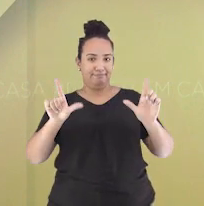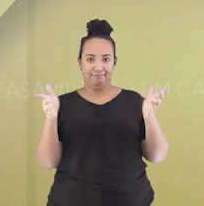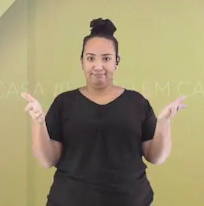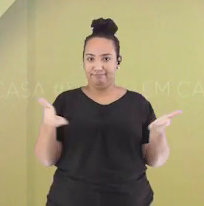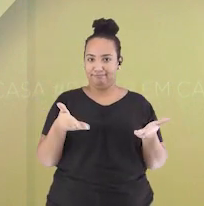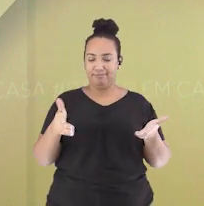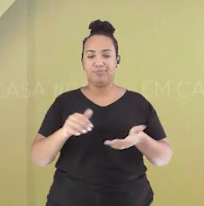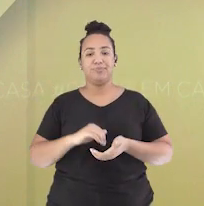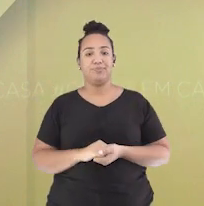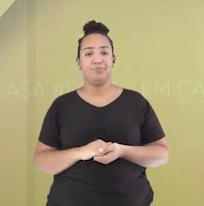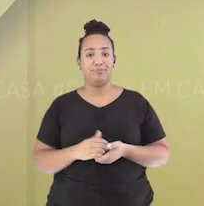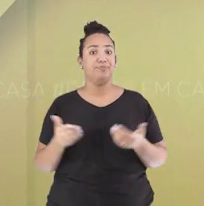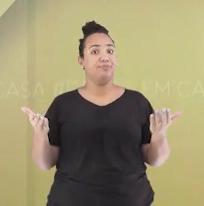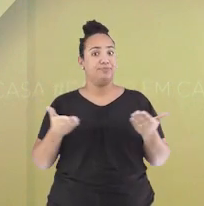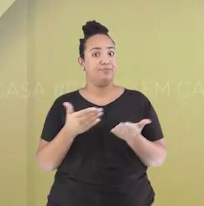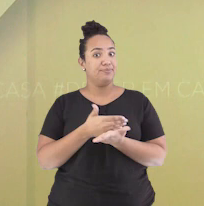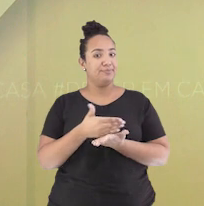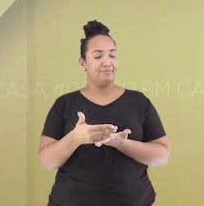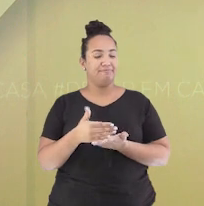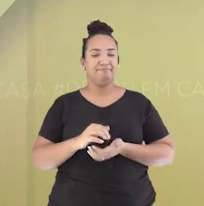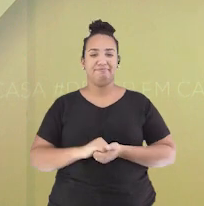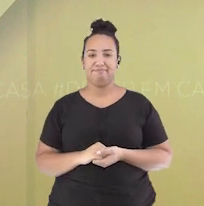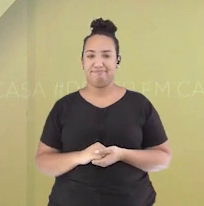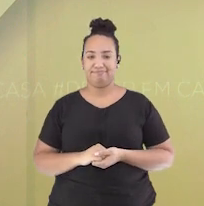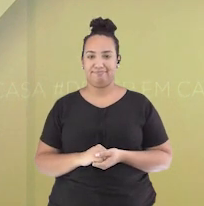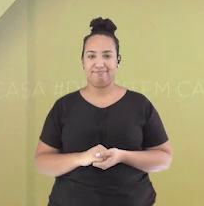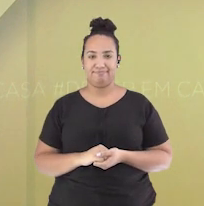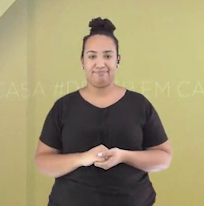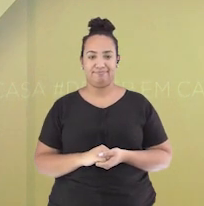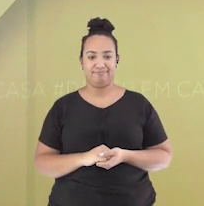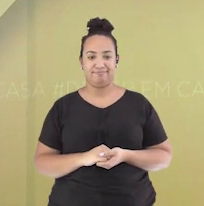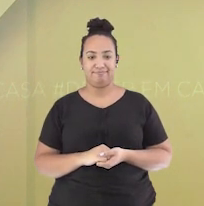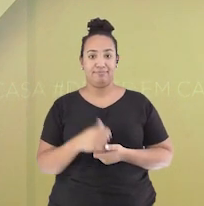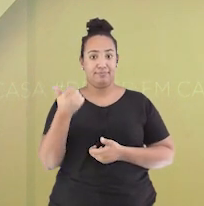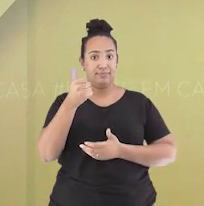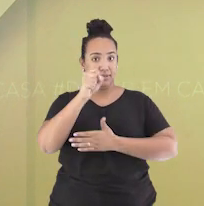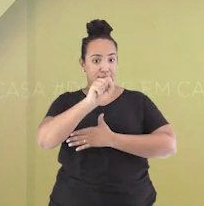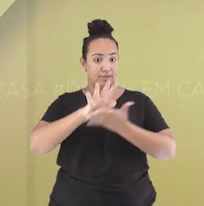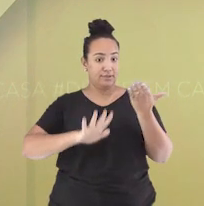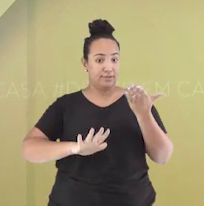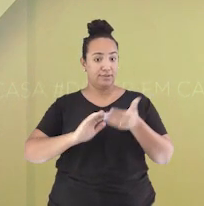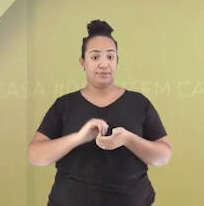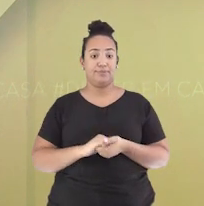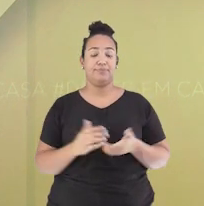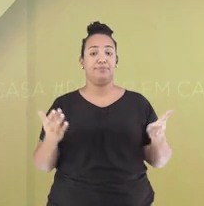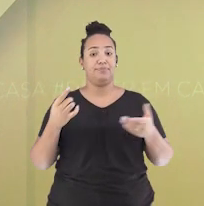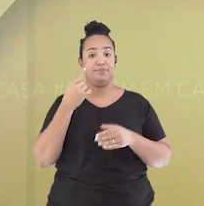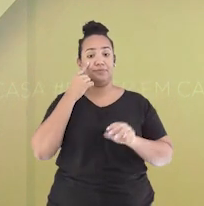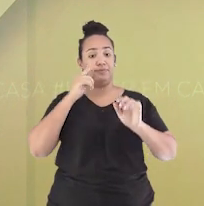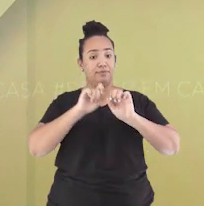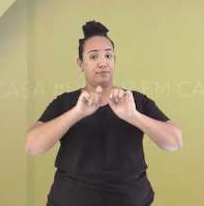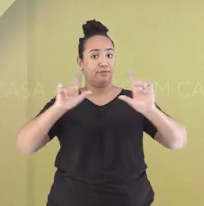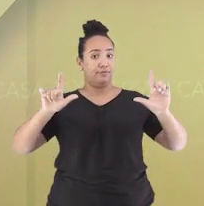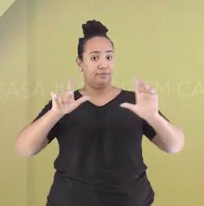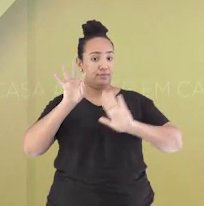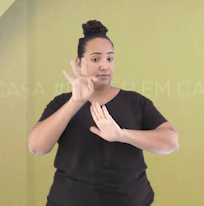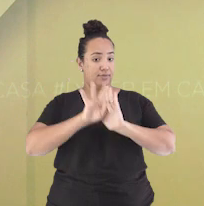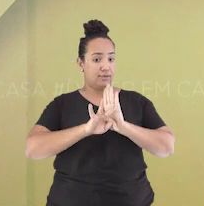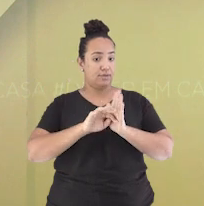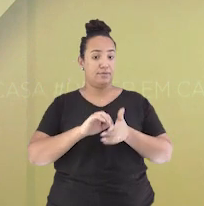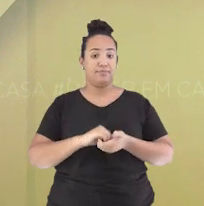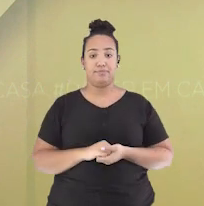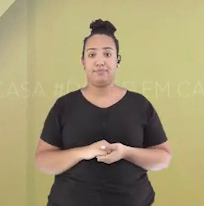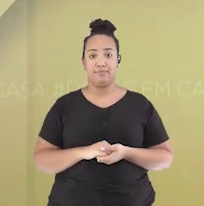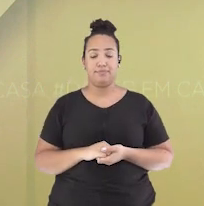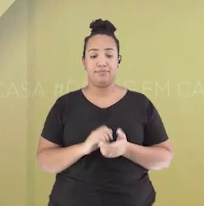aí na sua tela. Agora sim, vamos lá? Questão número 1. Vamos ler a manchete.